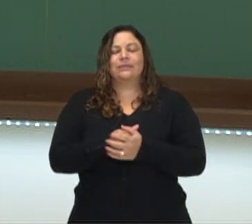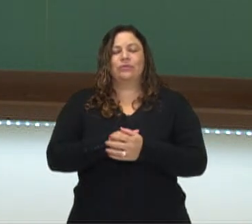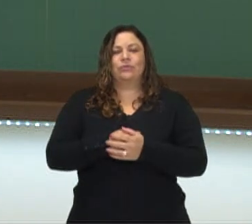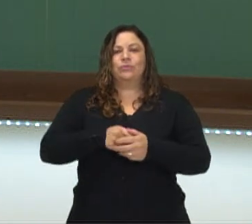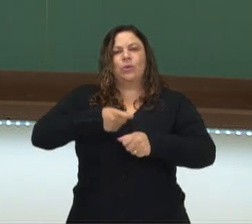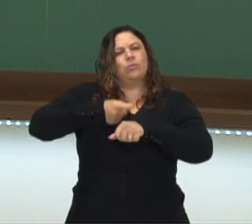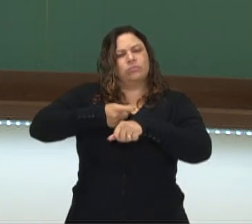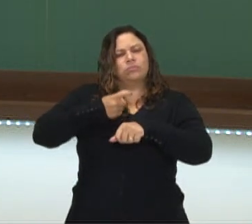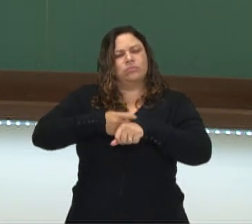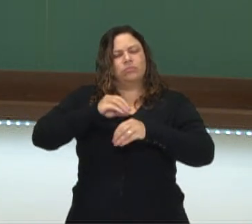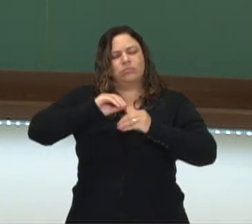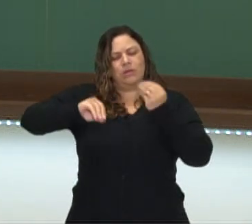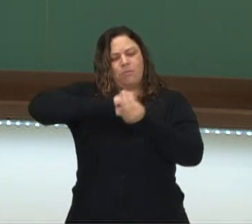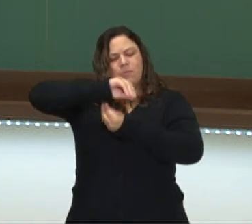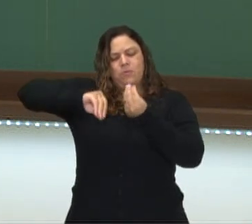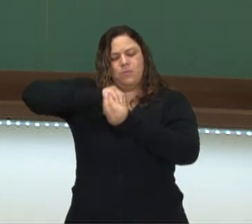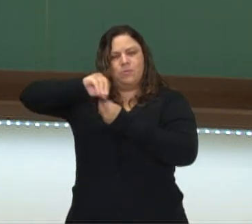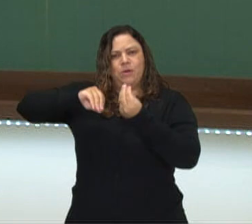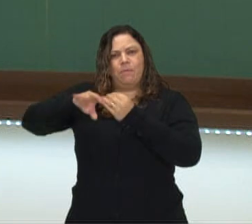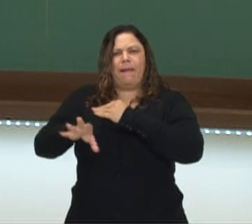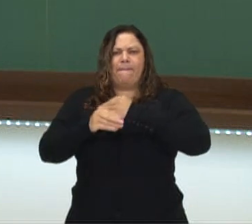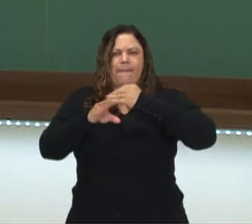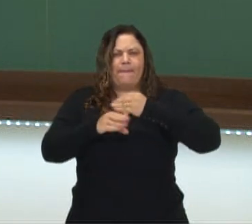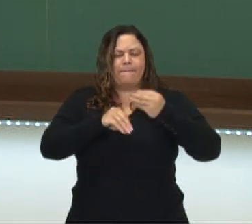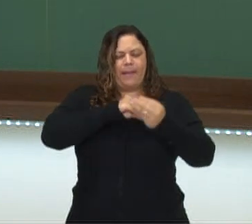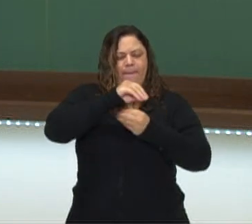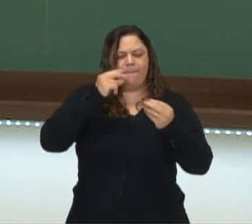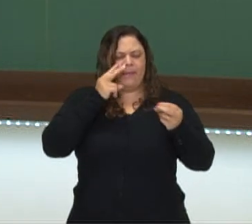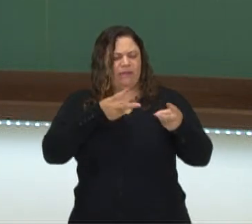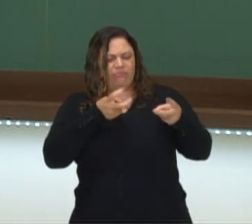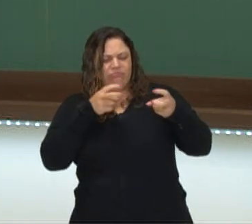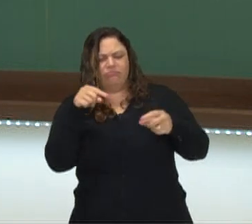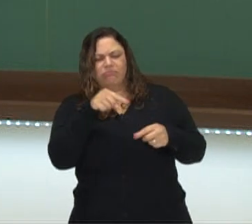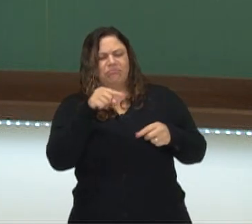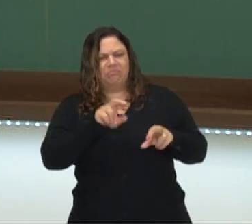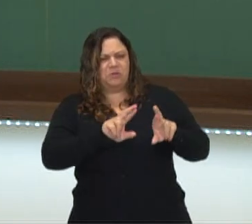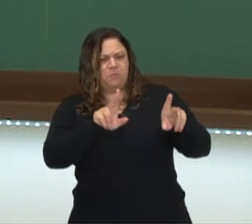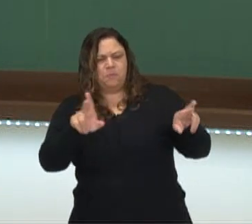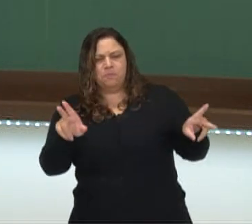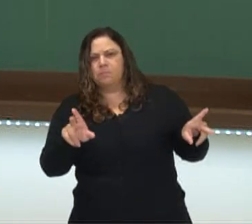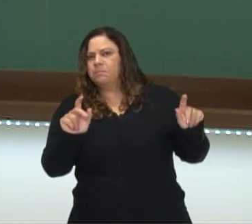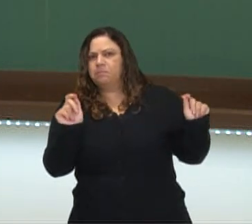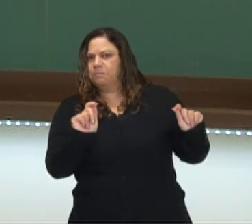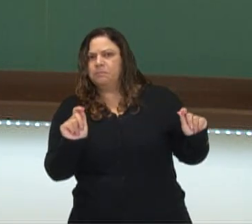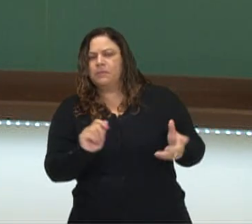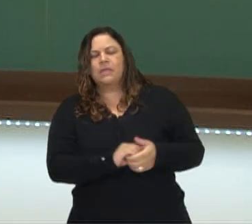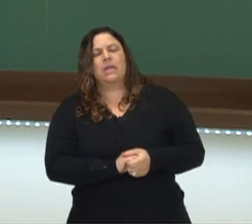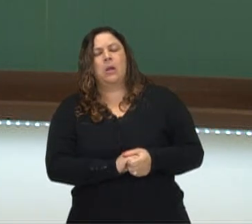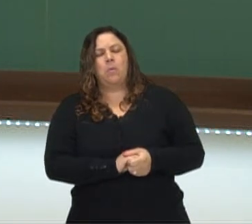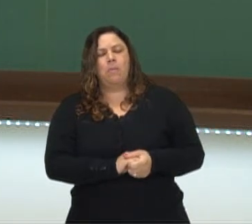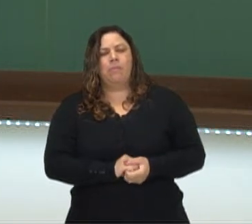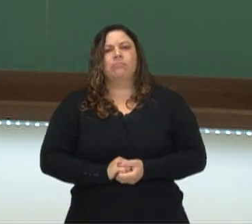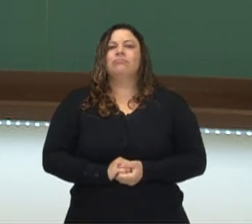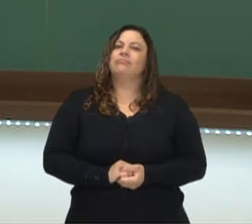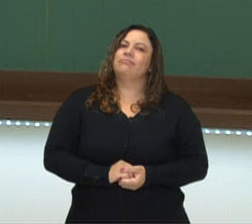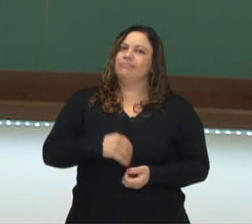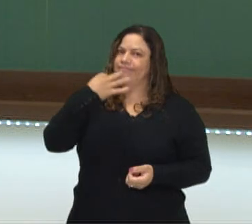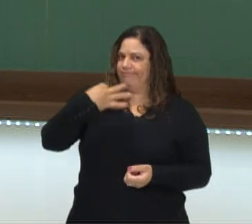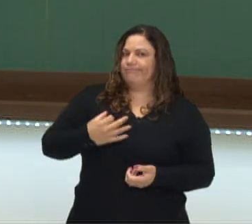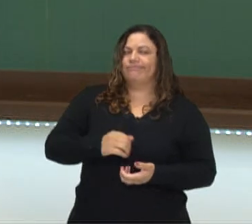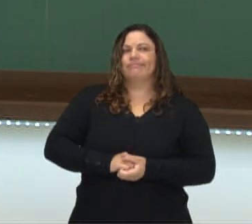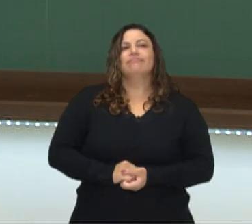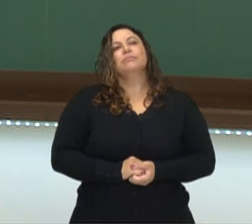Os componentes envolvidos neste tipo de solução são componentes sólidos. Nossa, professora, como?